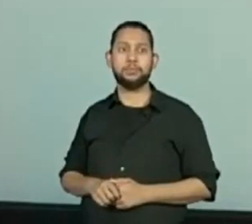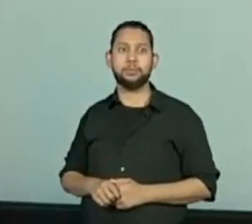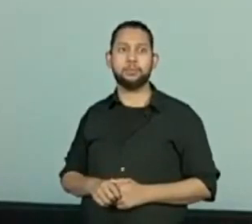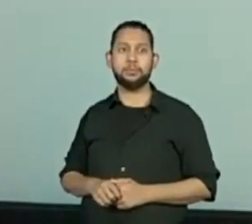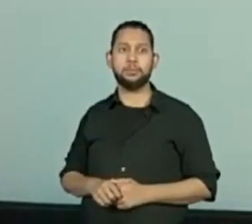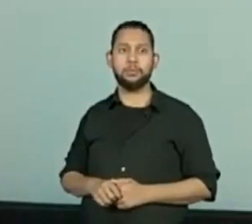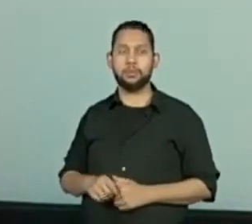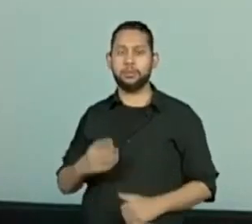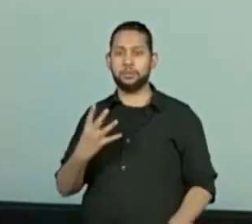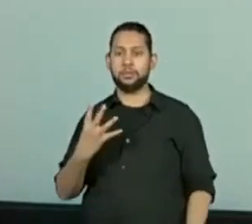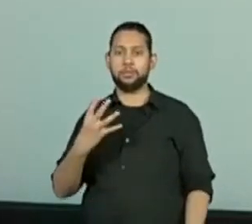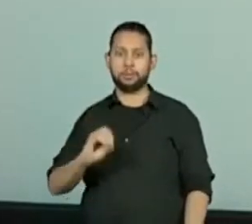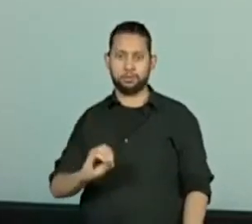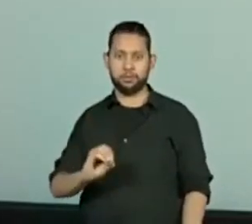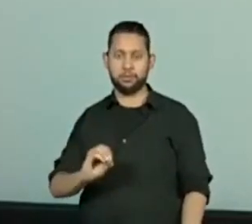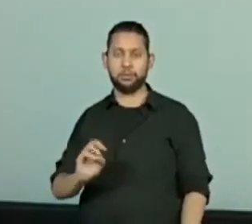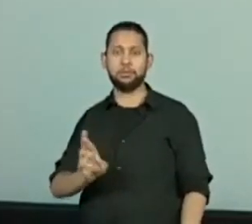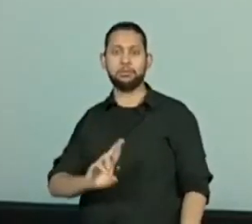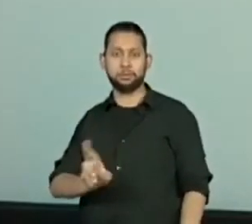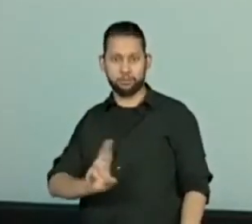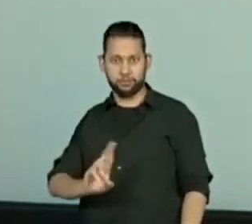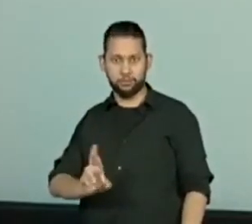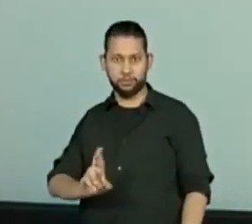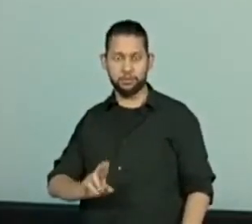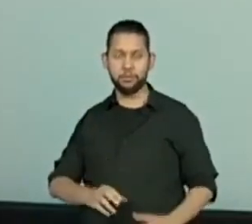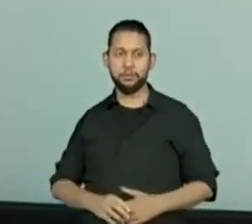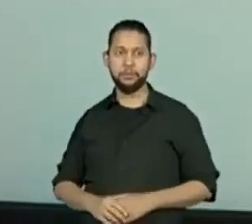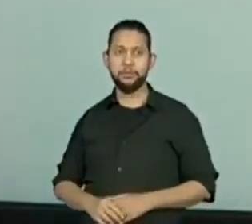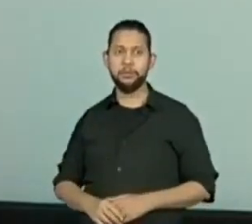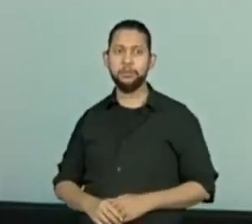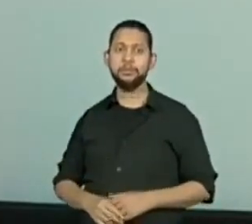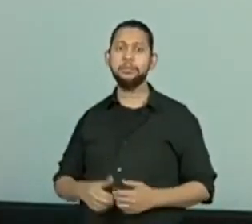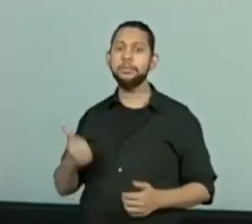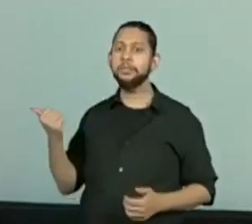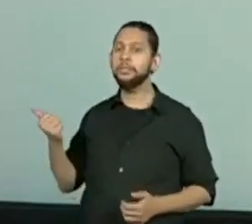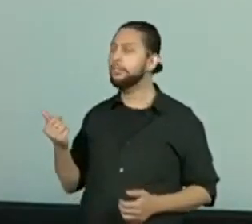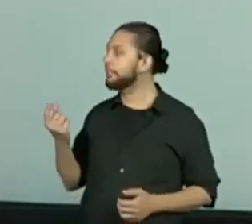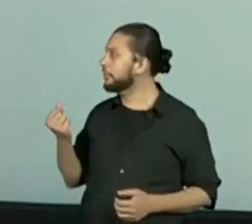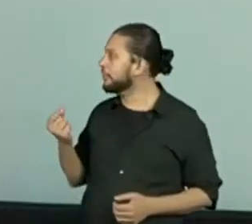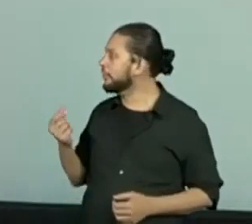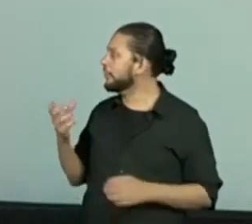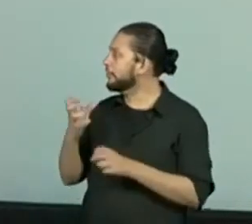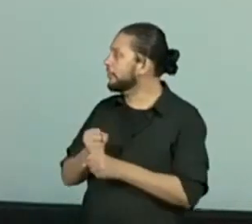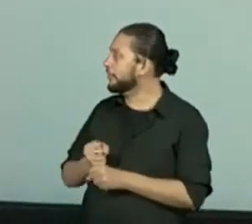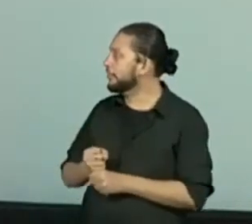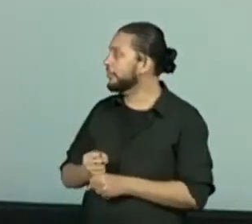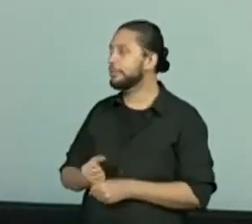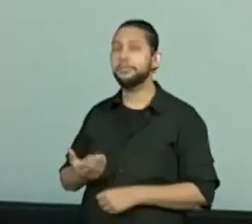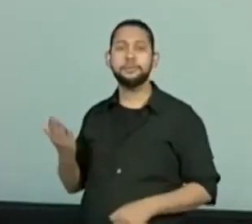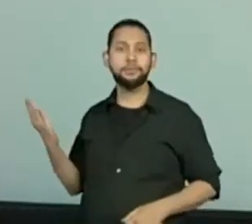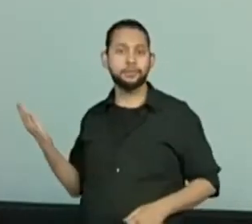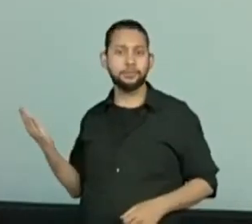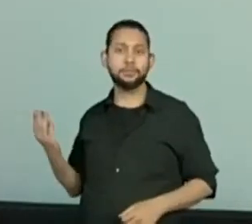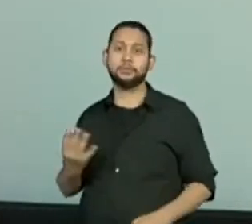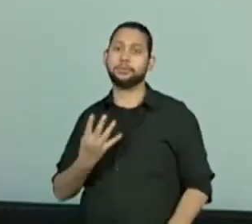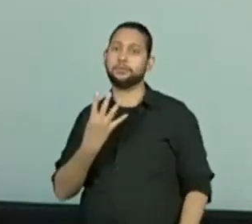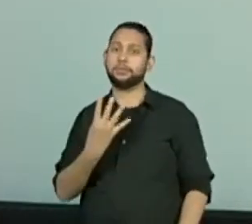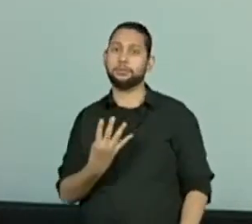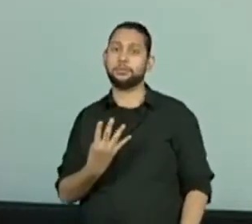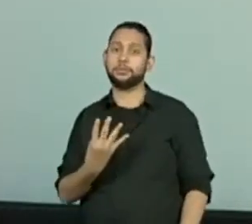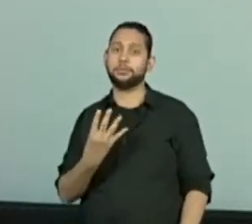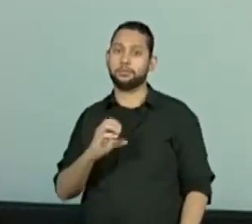a 40 reais o quanto que eu vou obter a